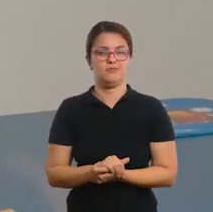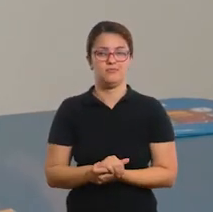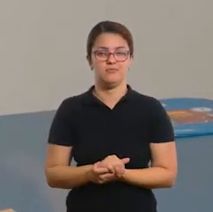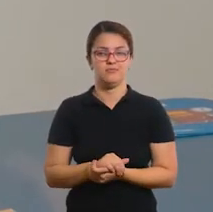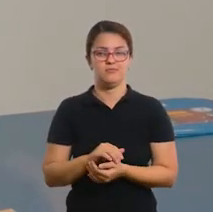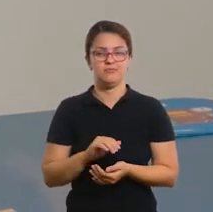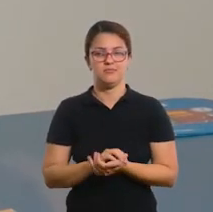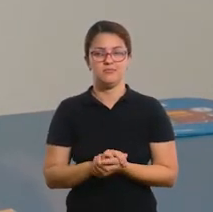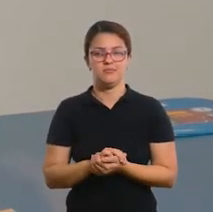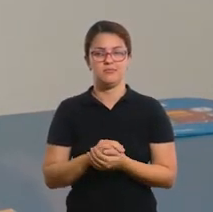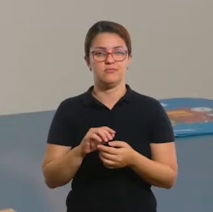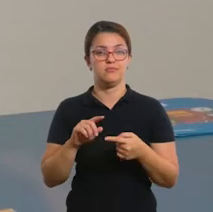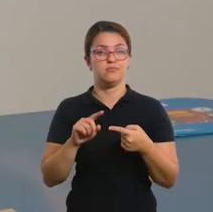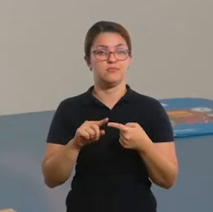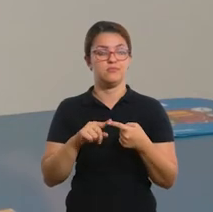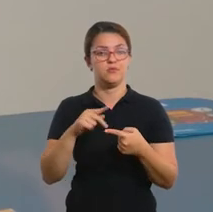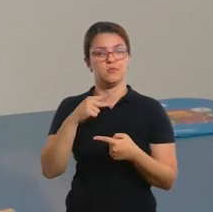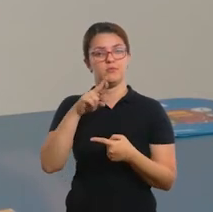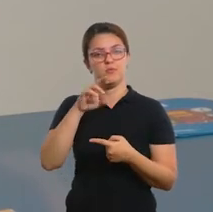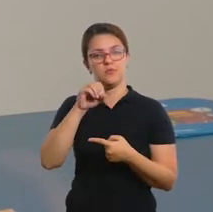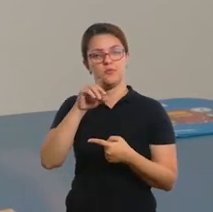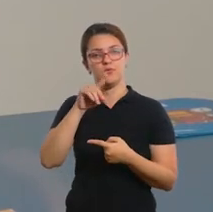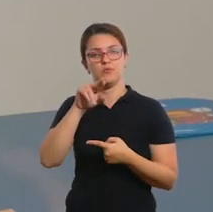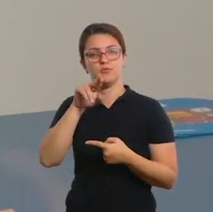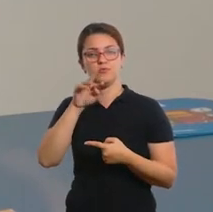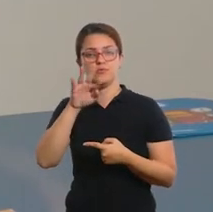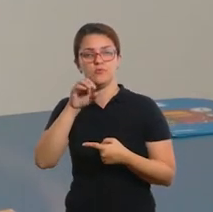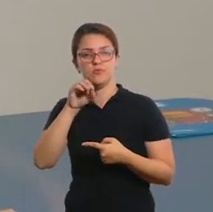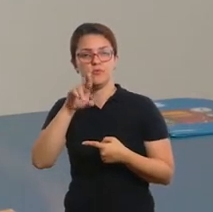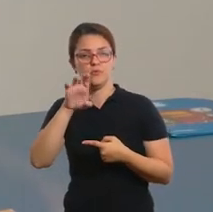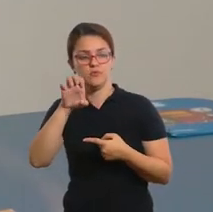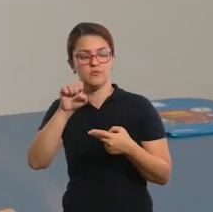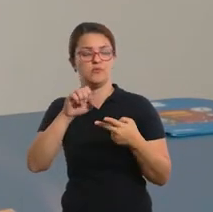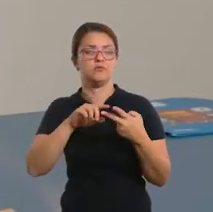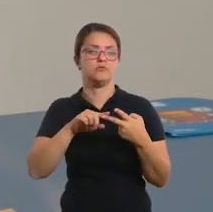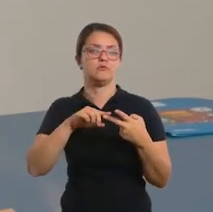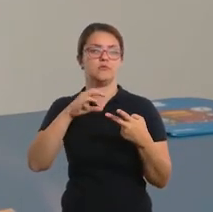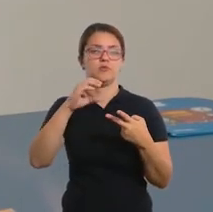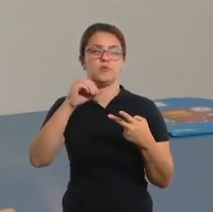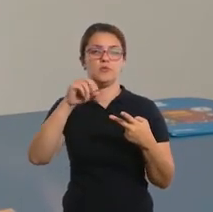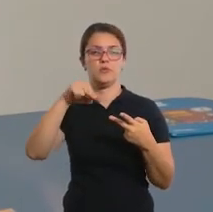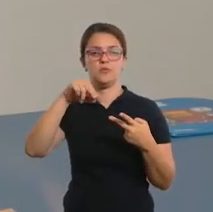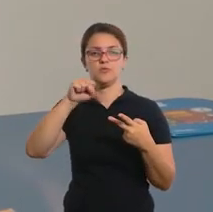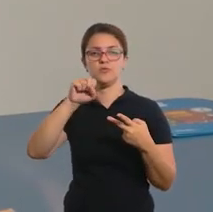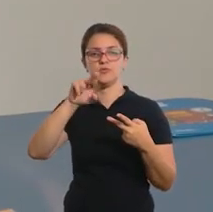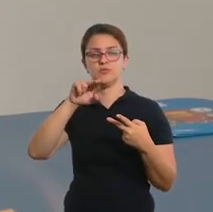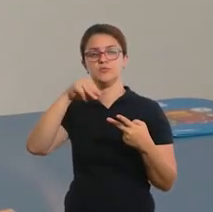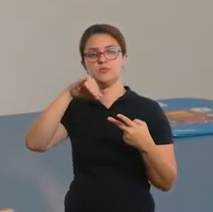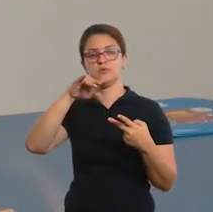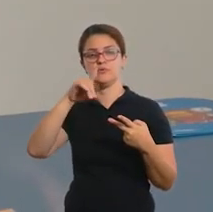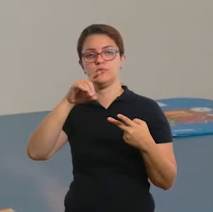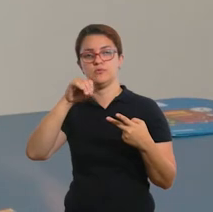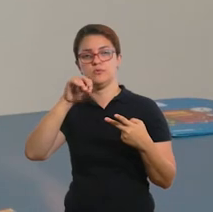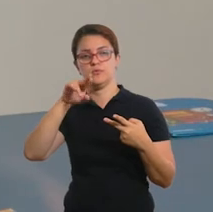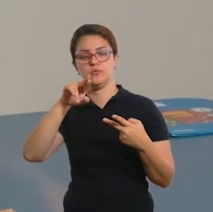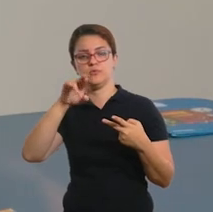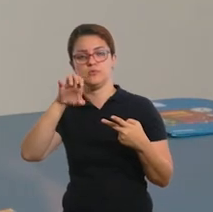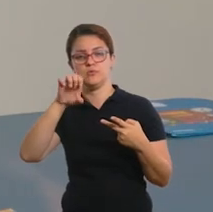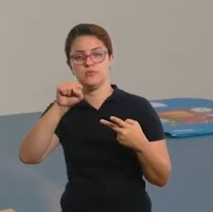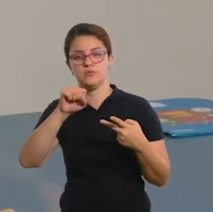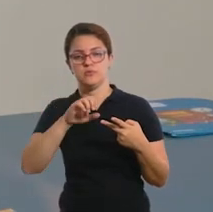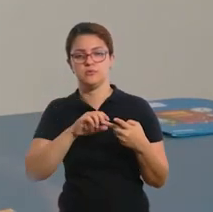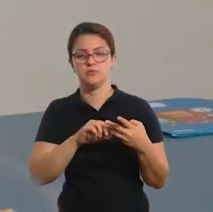níveis tróficos. Nós temos os produtores, consumidores e decompositores. Toda a cadeia